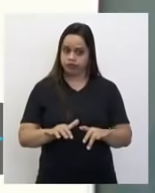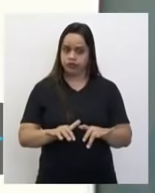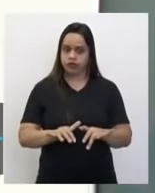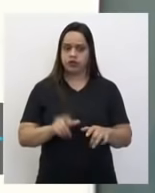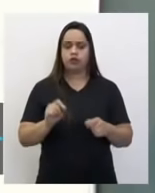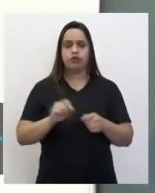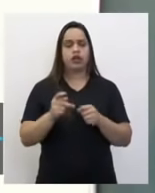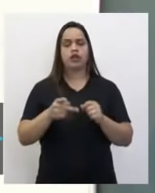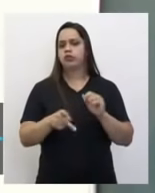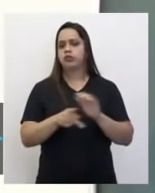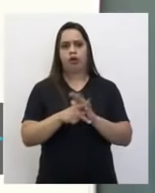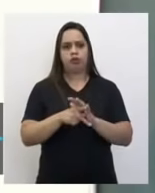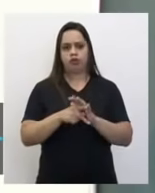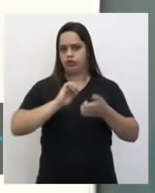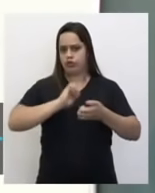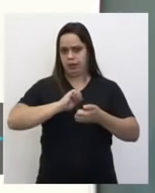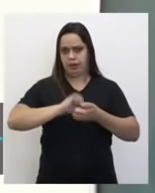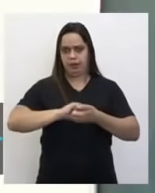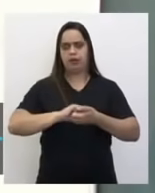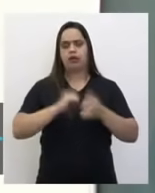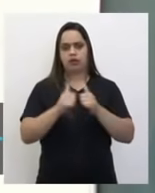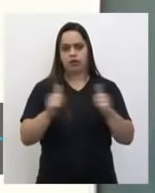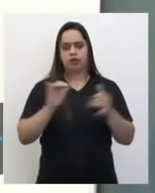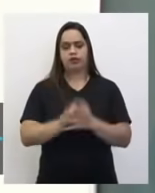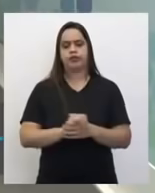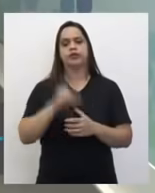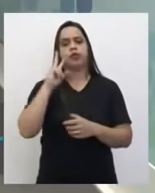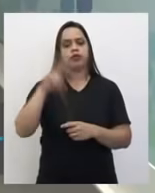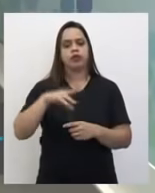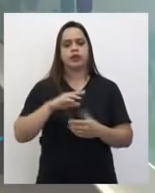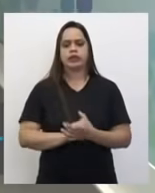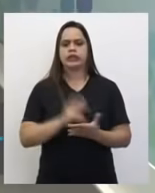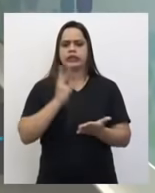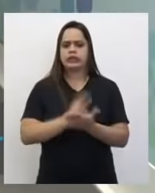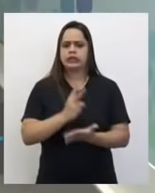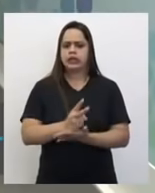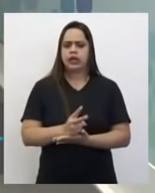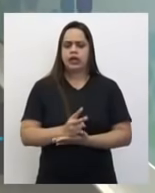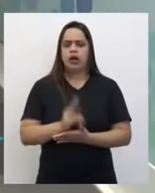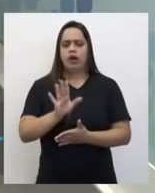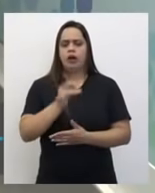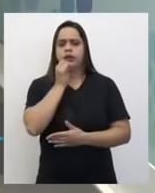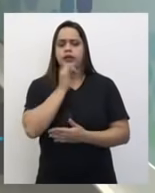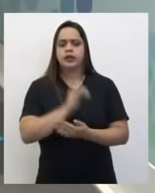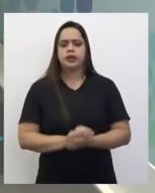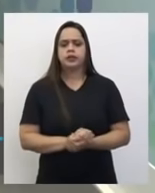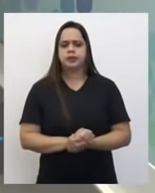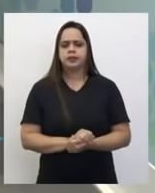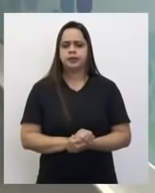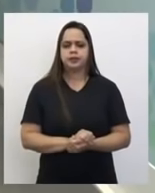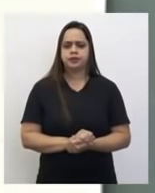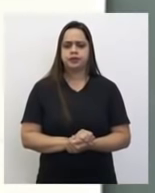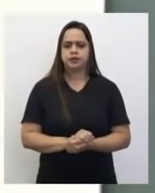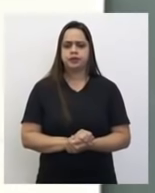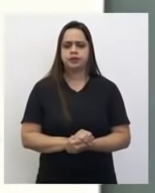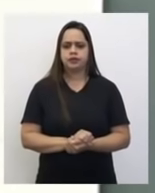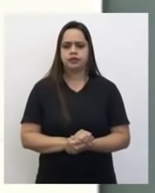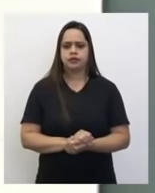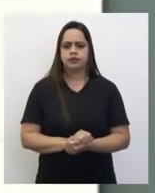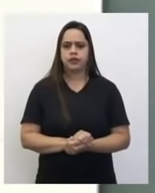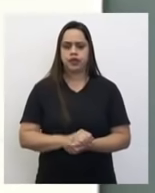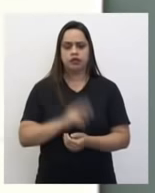componentes eletrônicos toda vez. Então vamos colocar aqui. Eu vou finge que isso aqui é um raio que representa